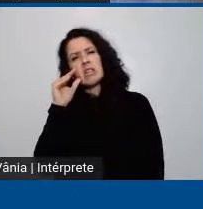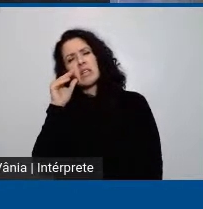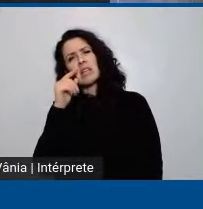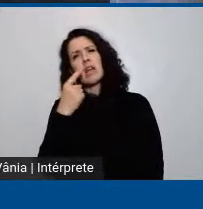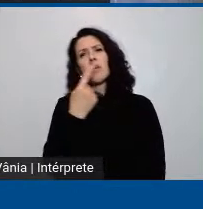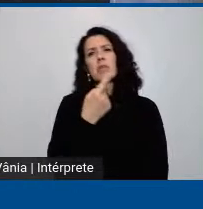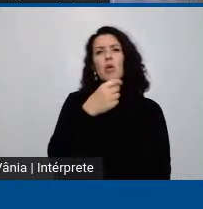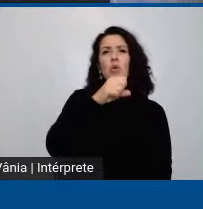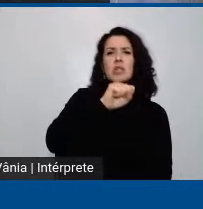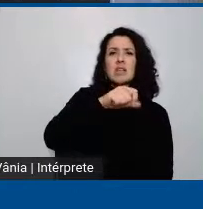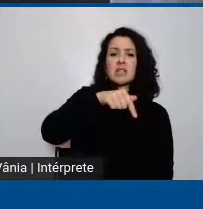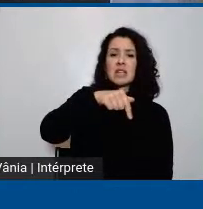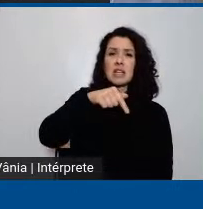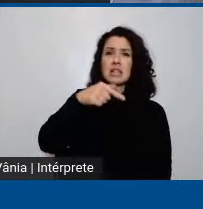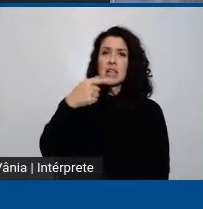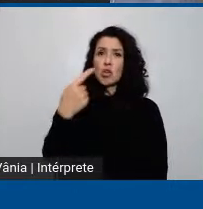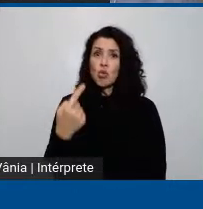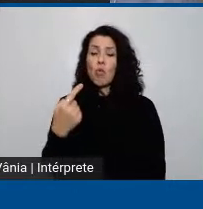1851 e